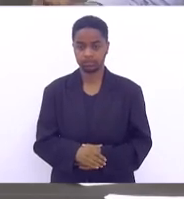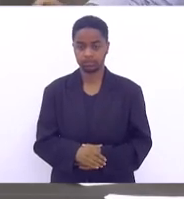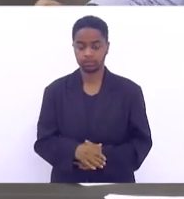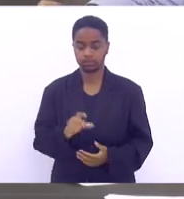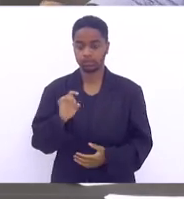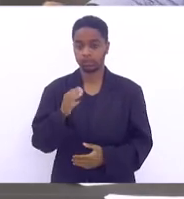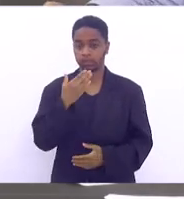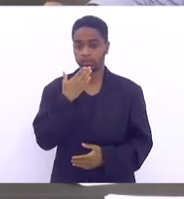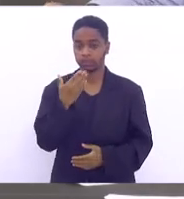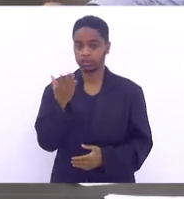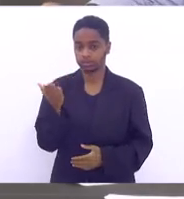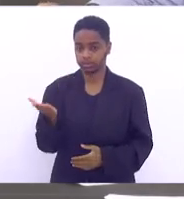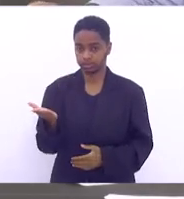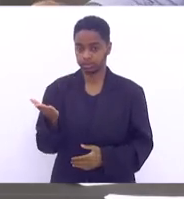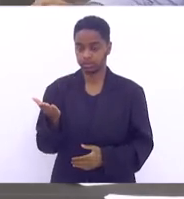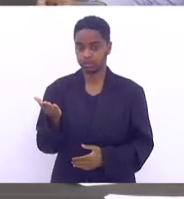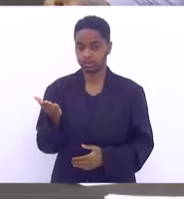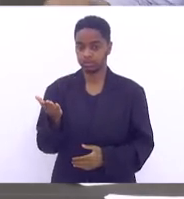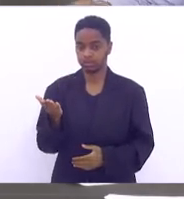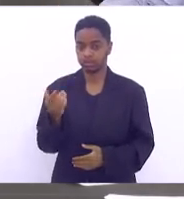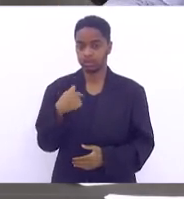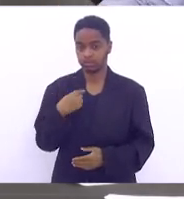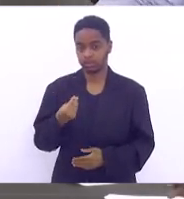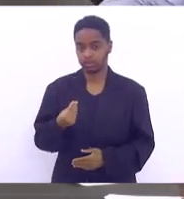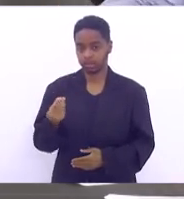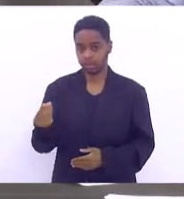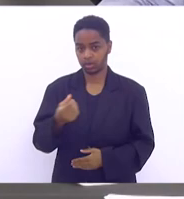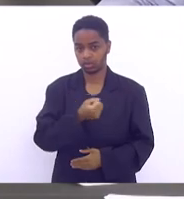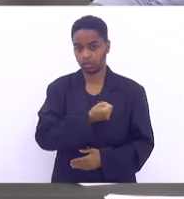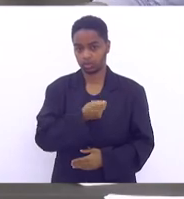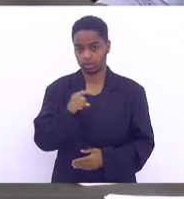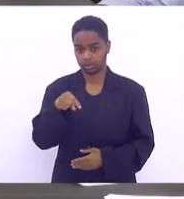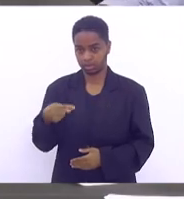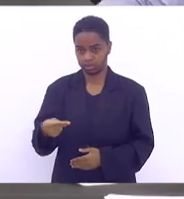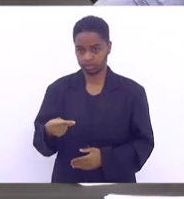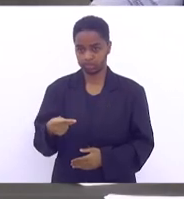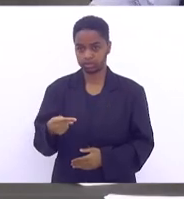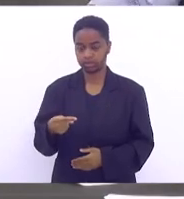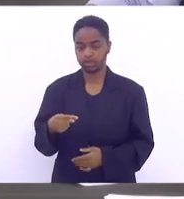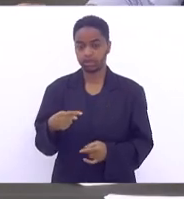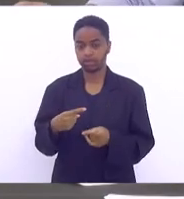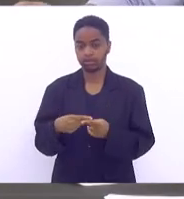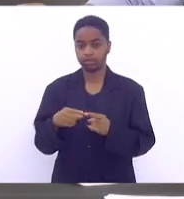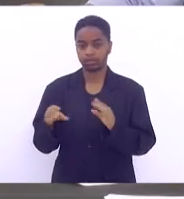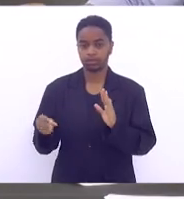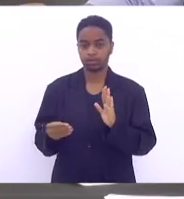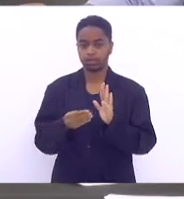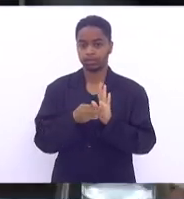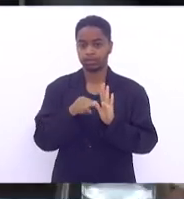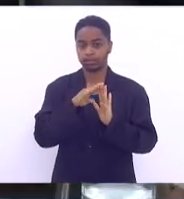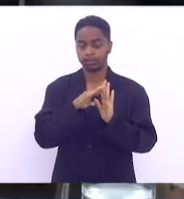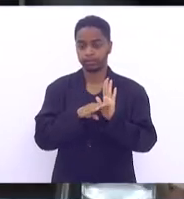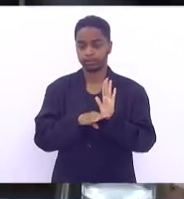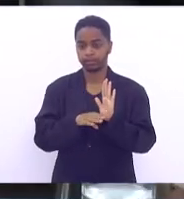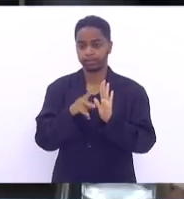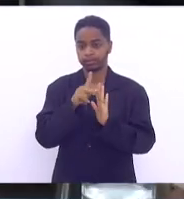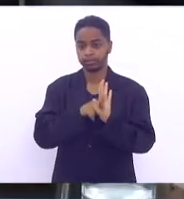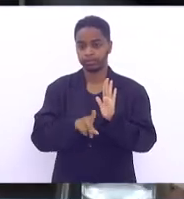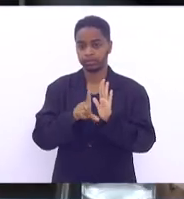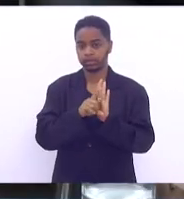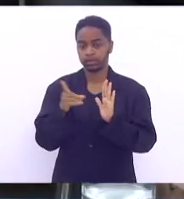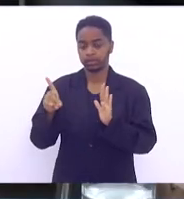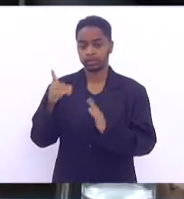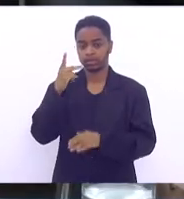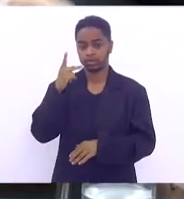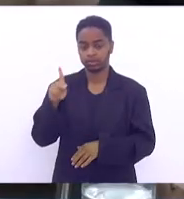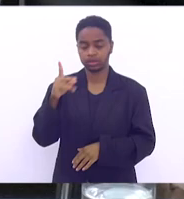Solicitar a Vossa Excelência, eu passo o número posterior para o Fernando, para trazer à pauta o projeto do deputado Muni